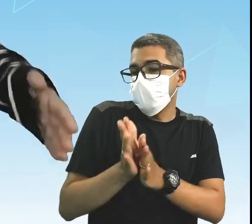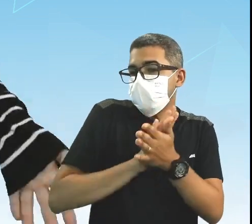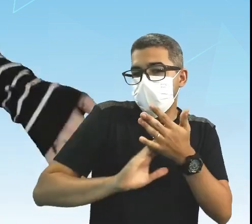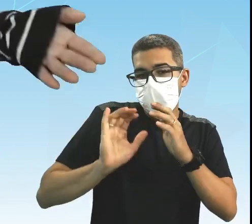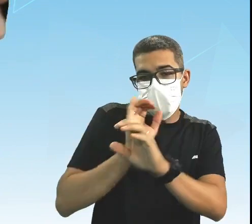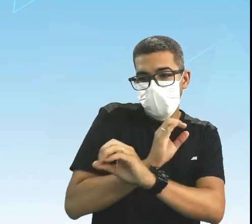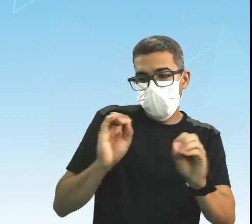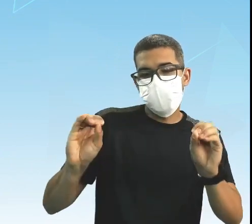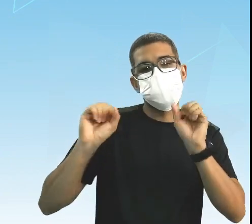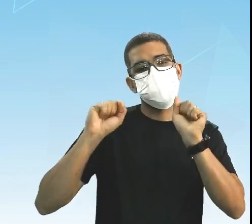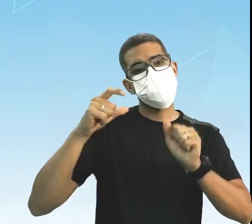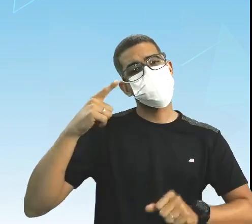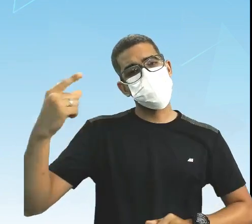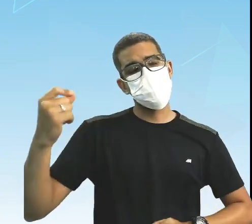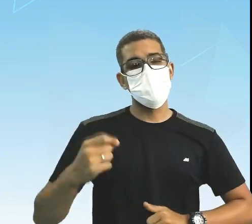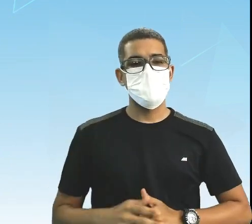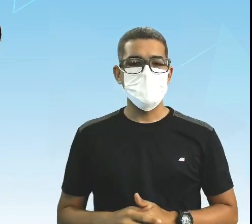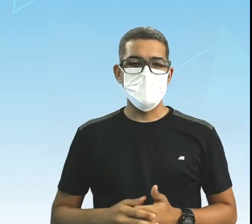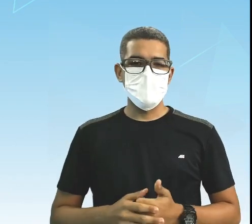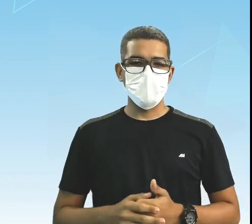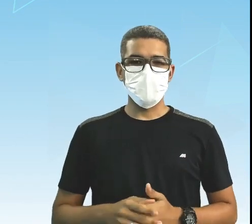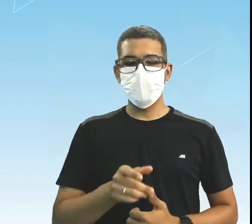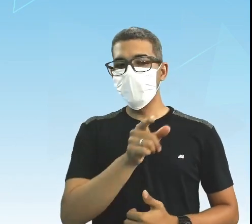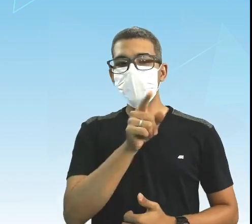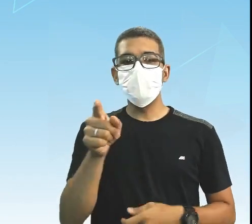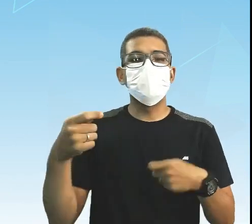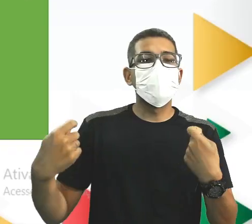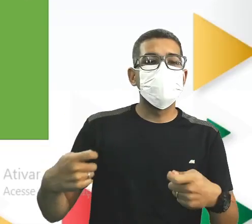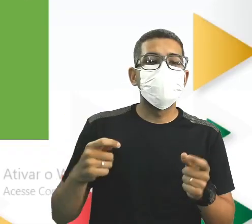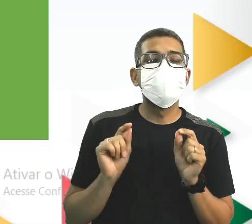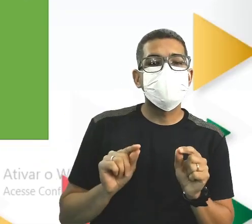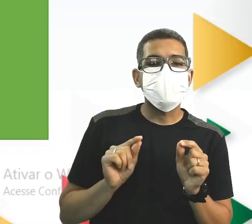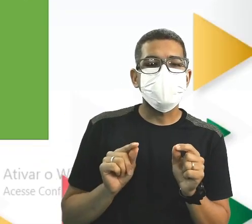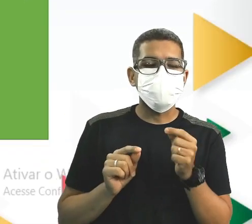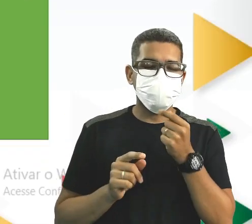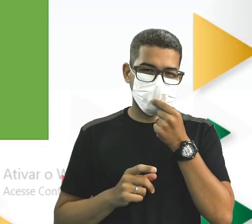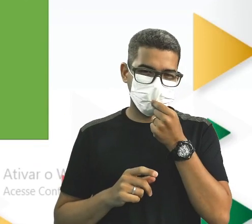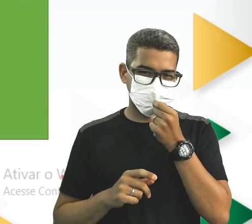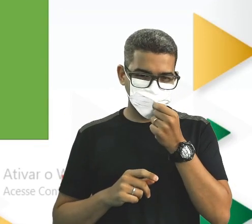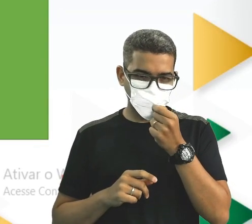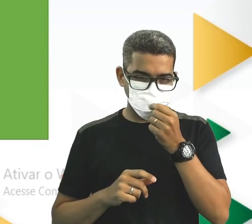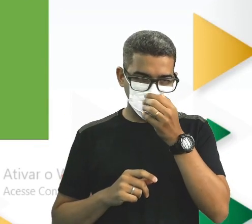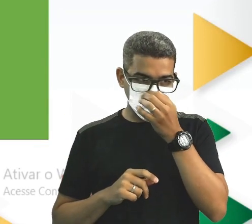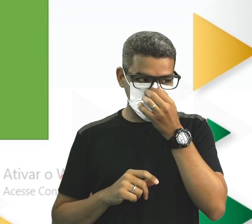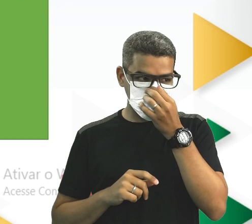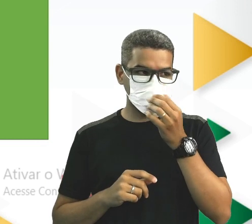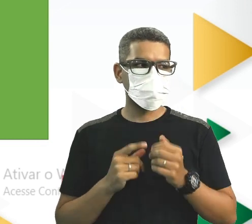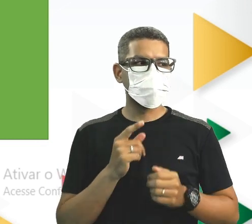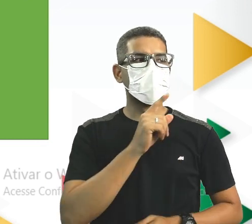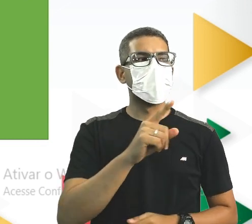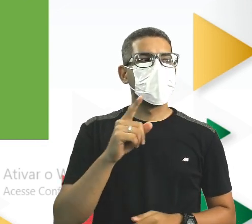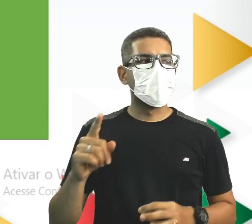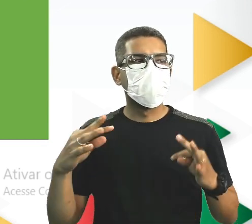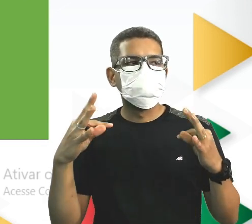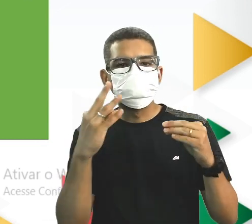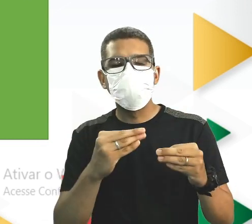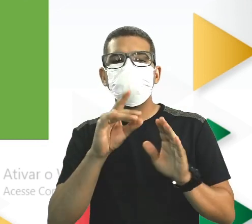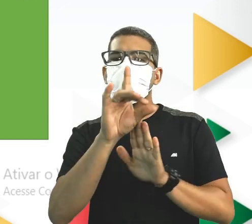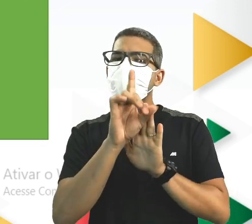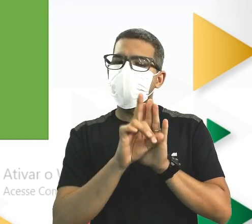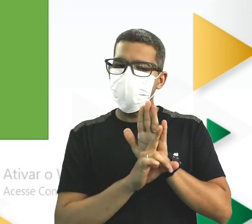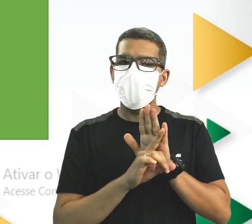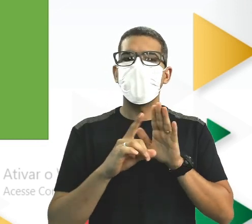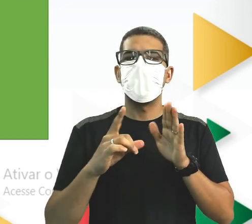Direitos, os deveres dos cidadãos. Bora lá, os deveres dos cidadãos. Bom, todos os cidadãos têm seus direitos, também